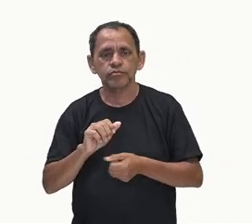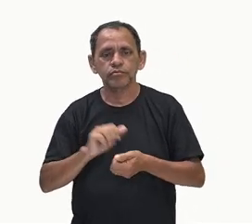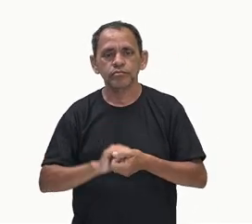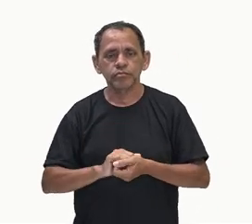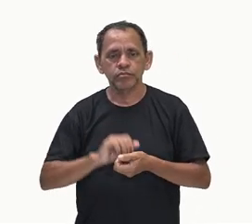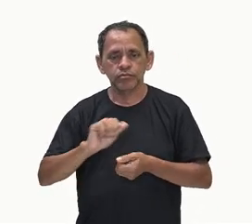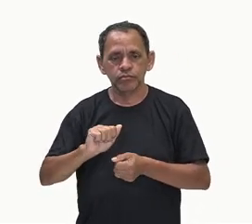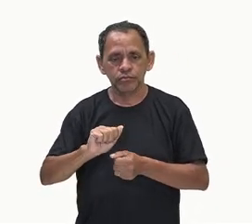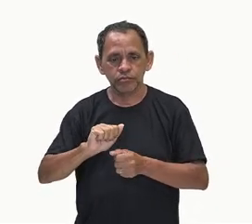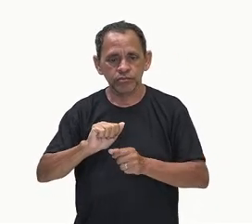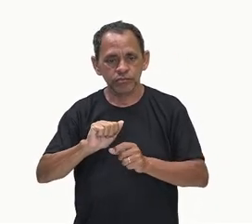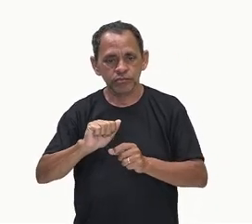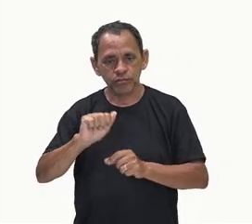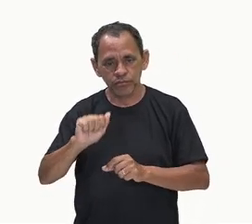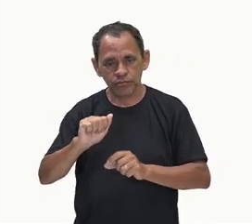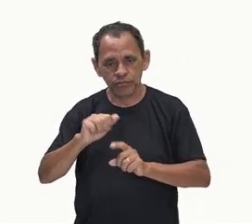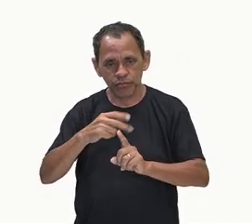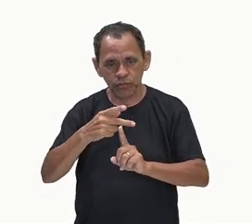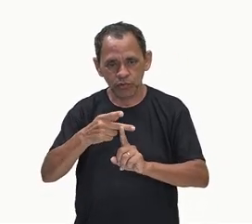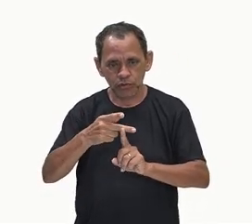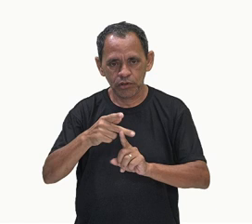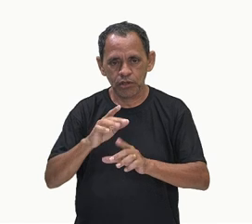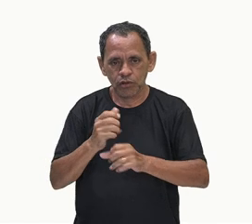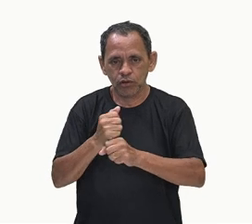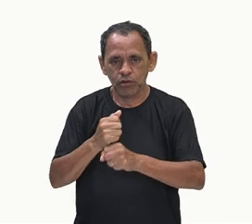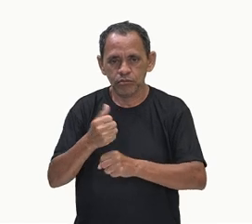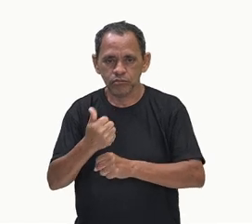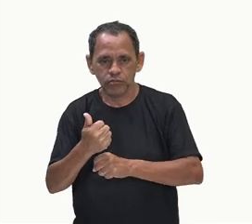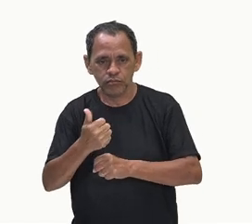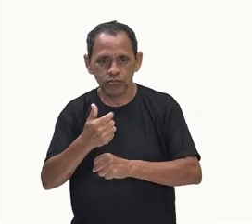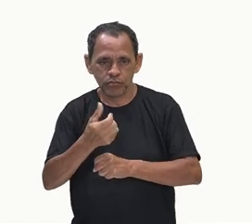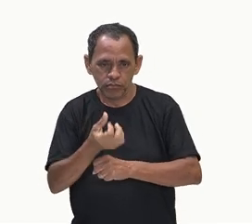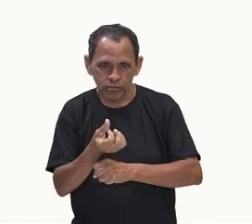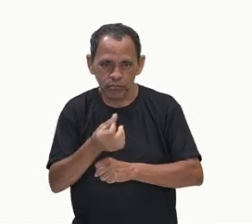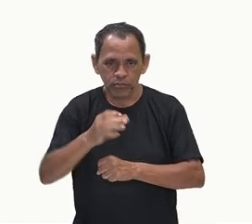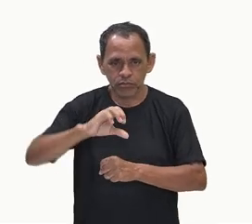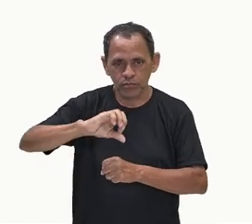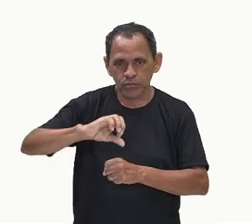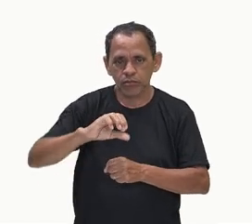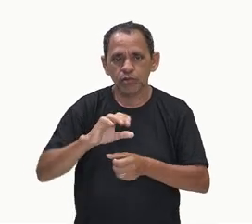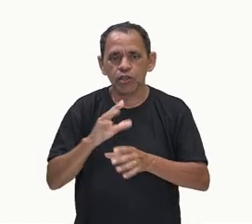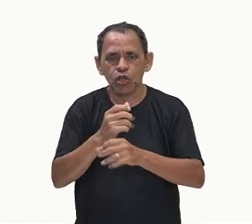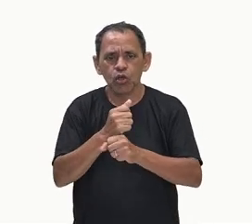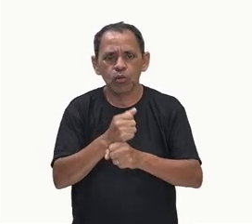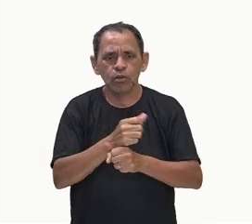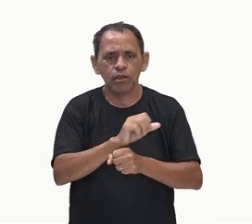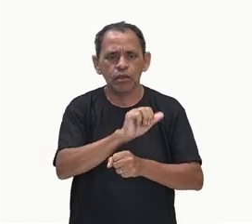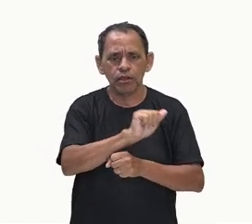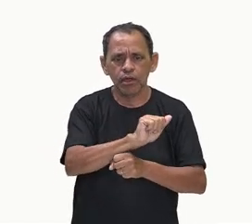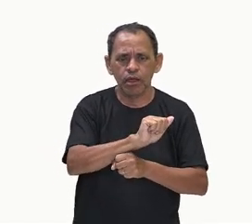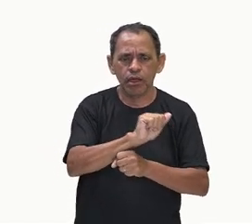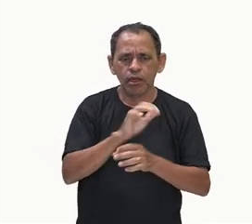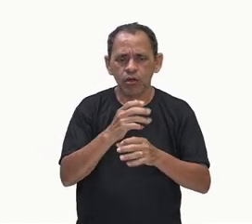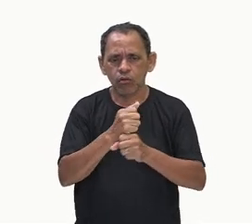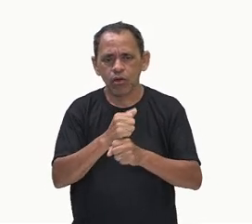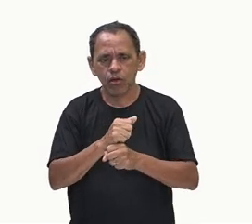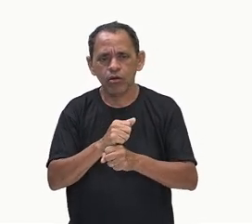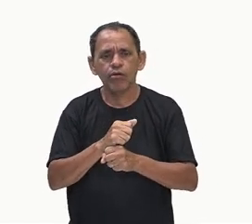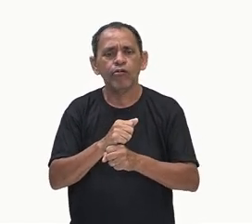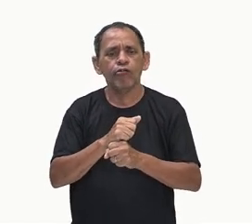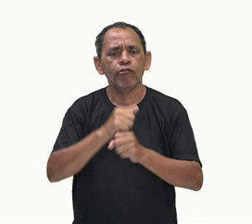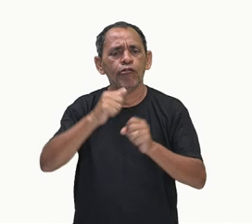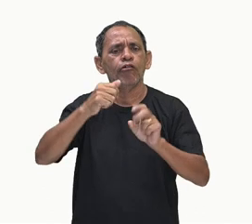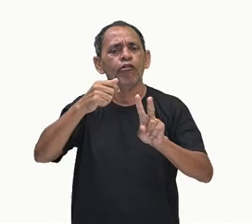169 agora para calcular o valor de a nós vamos ter que a é igual a raiz Quad